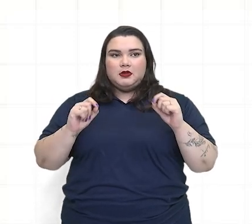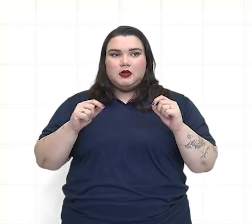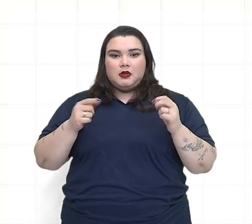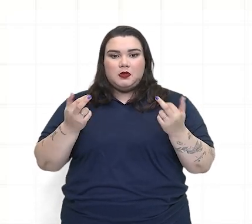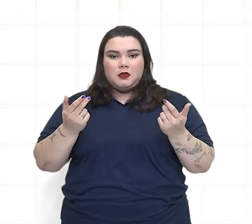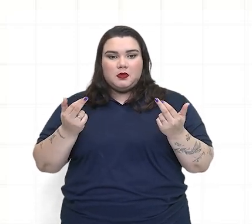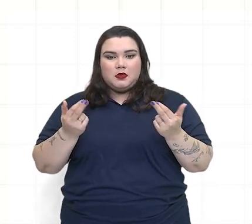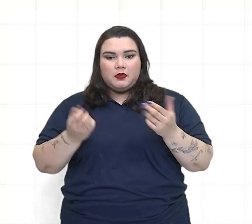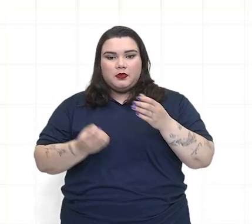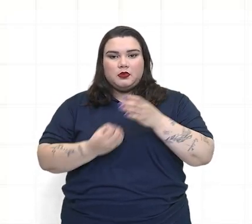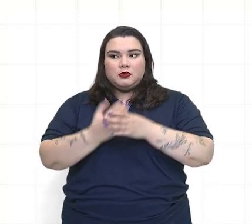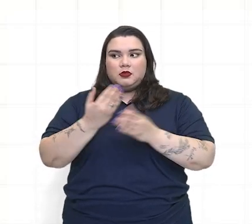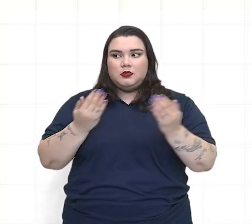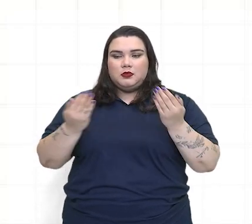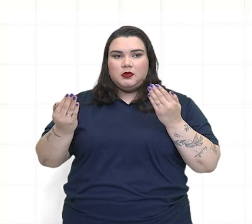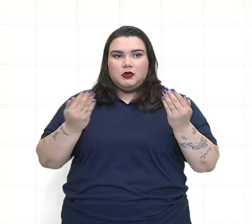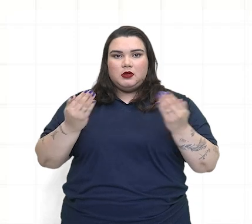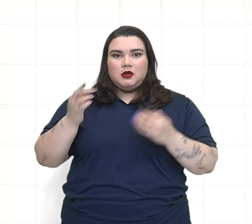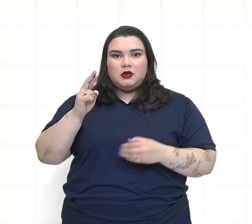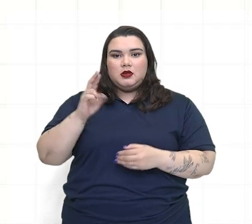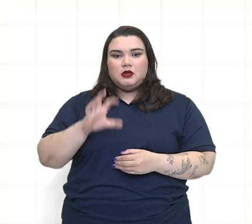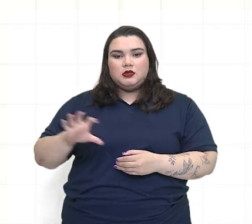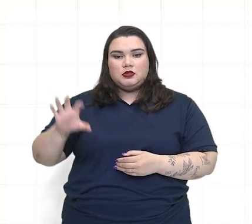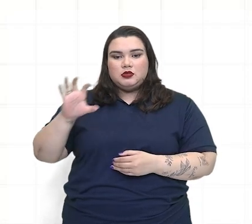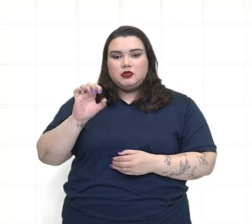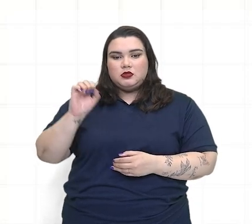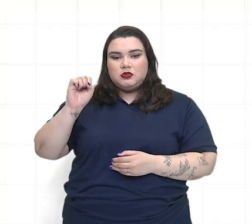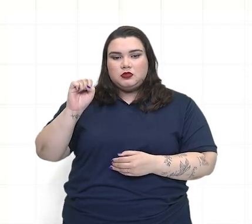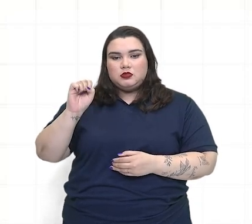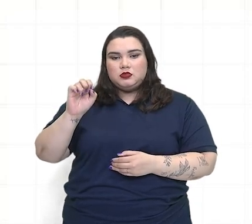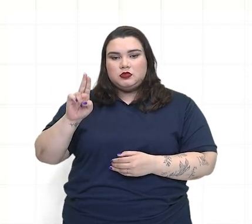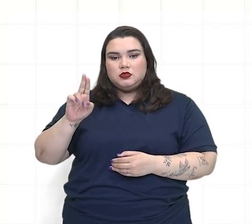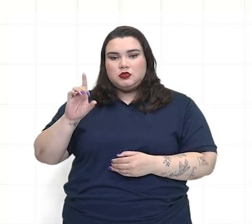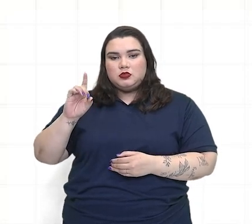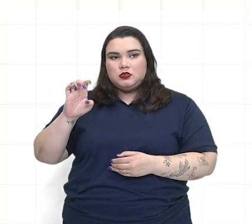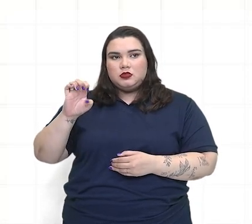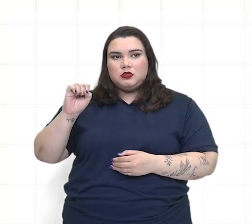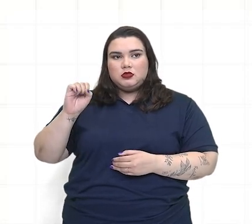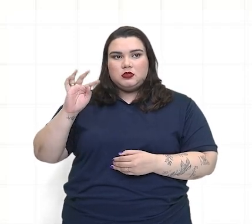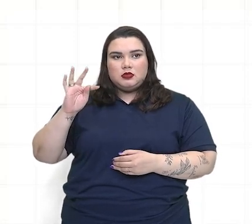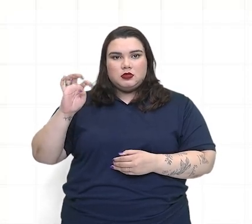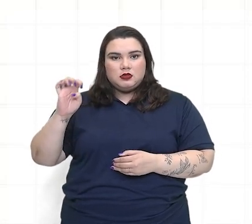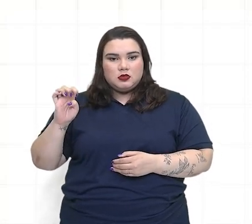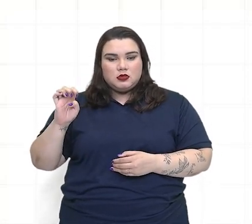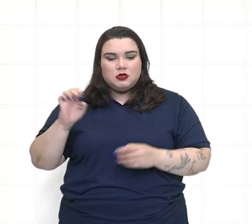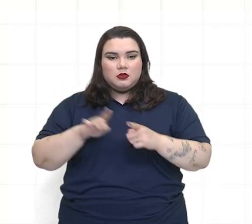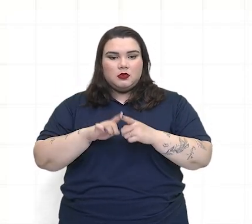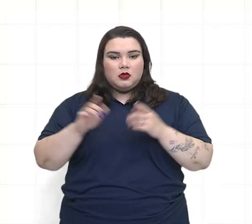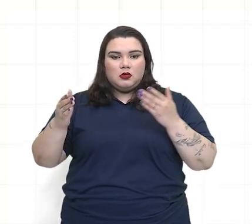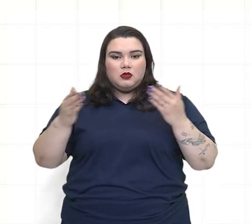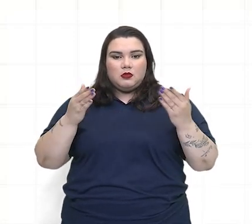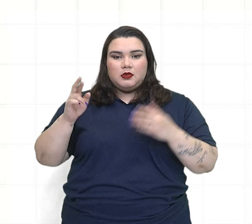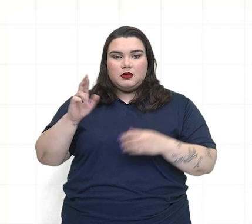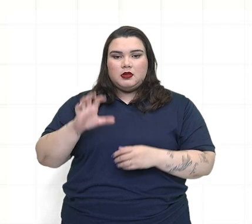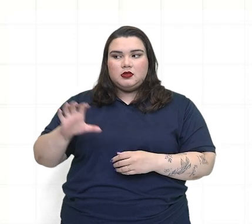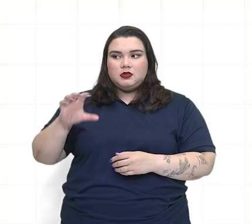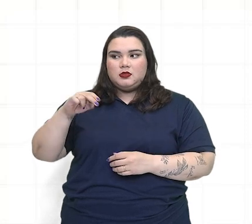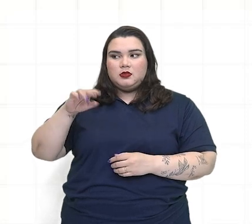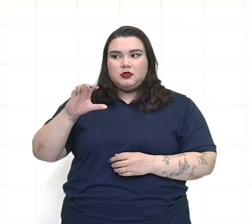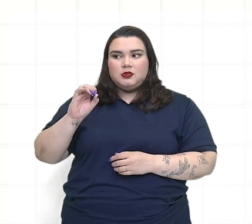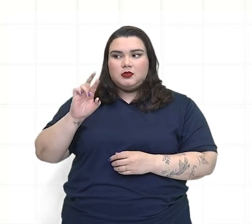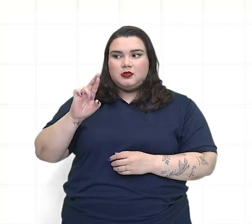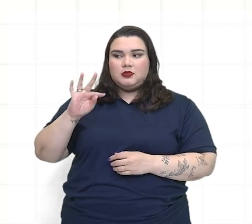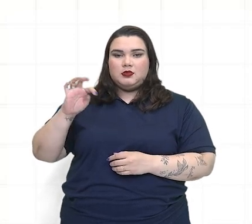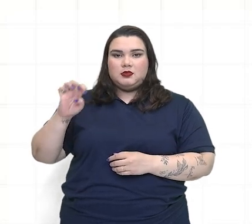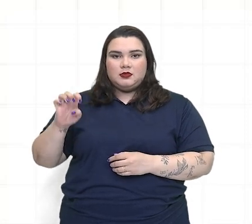mesma produção comparada com a região sudeste, comparando com a região norte, aqui e